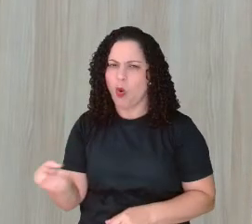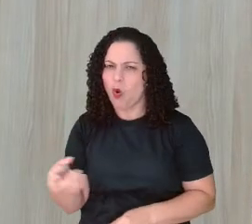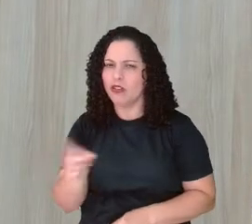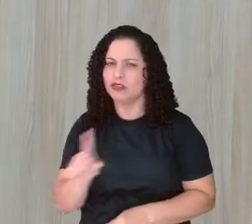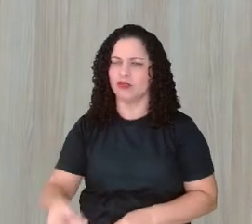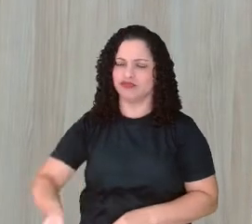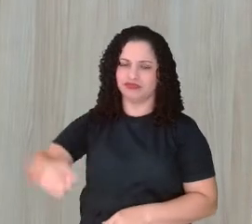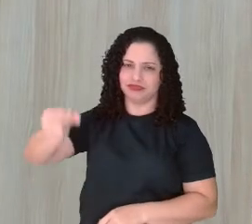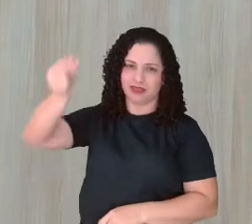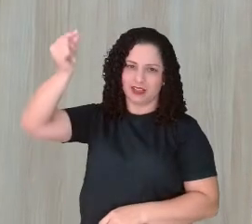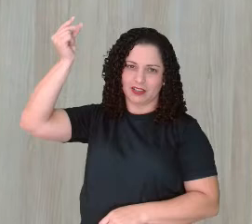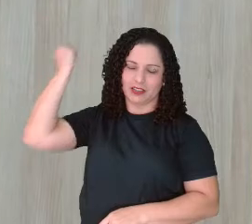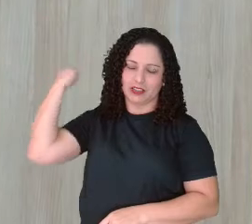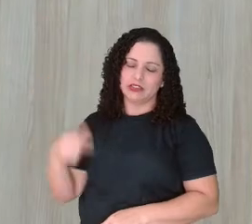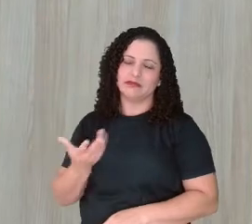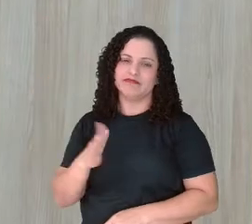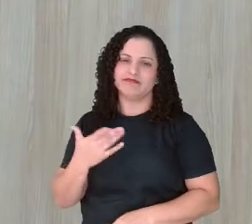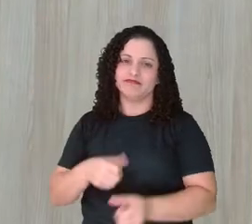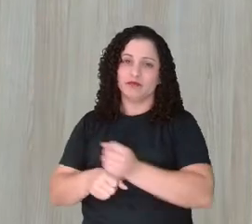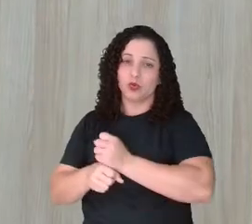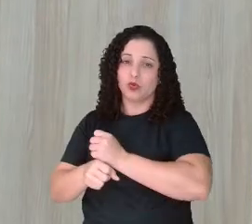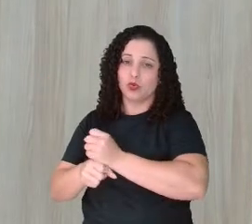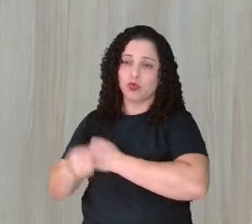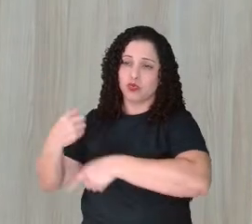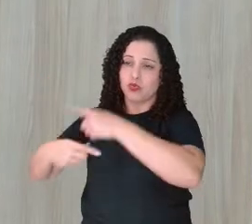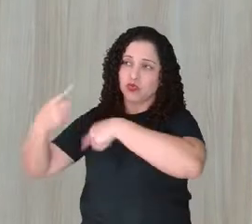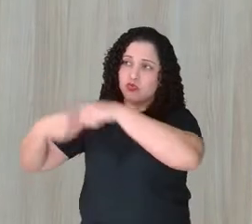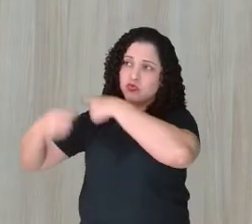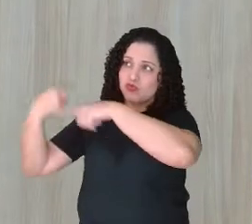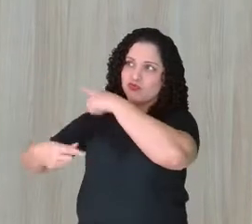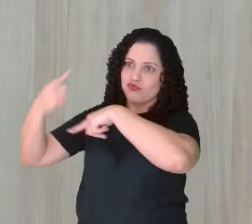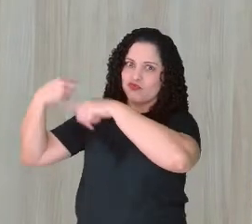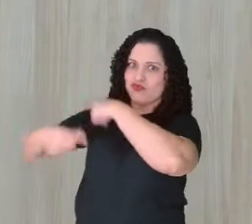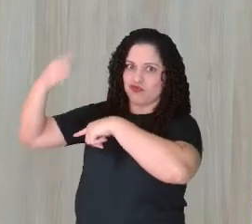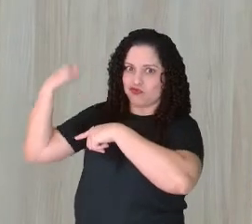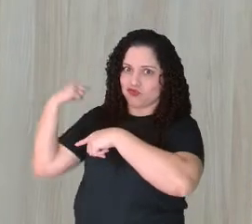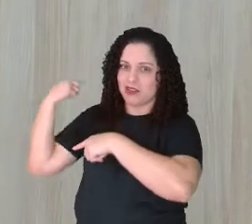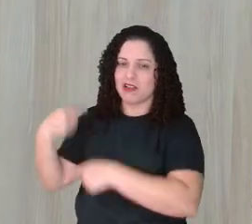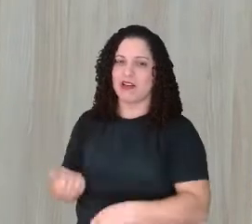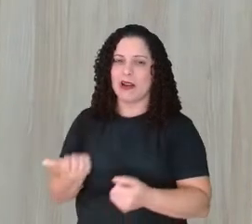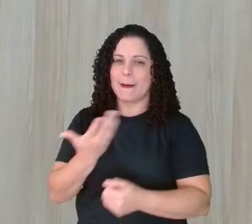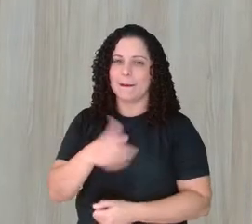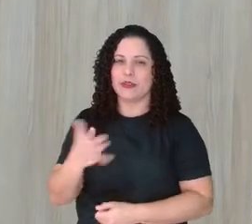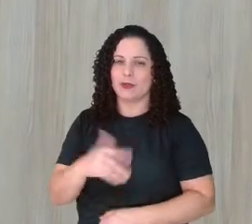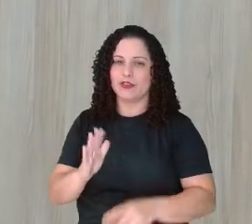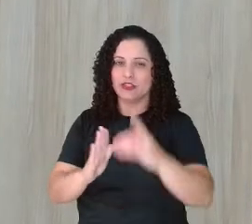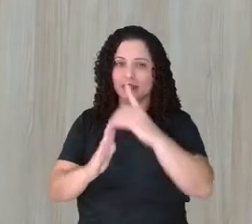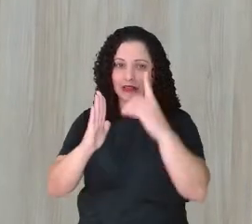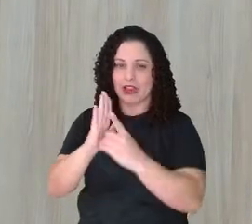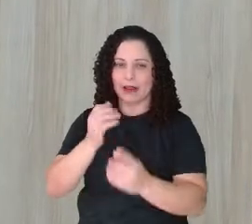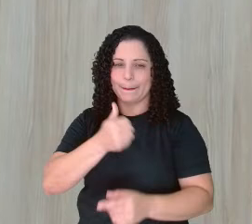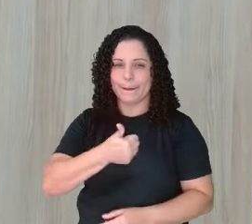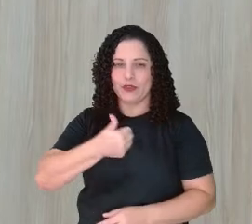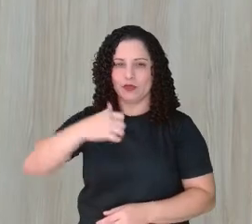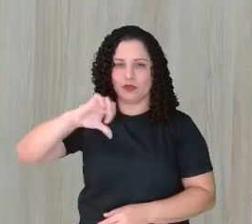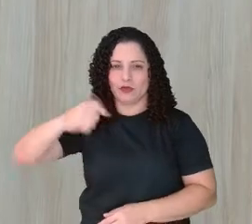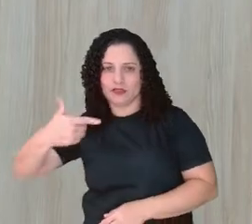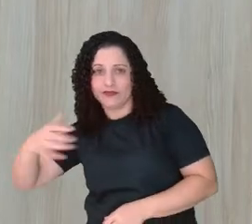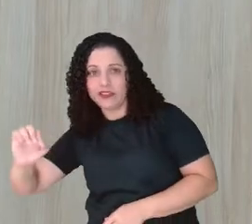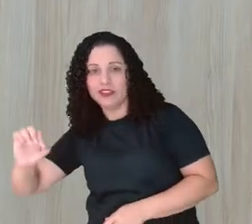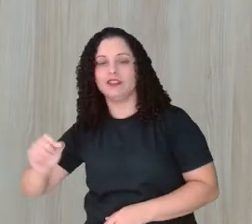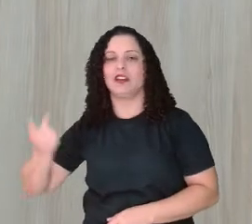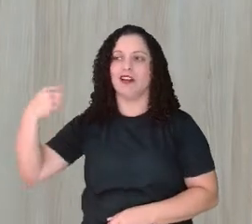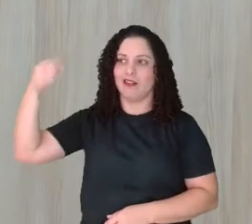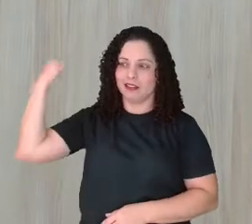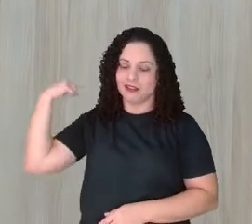tá? Lá na época de Bakhtin, um teórico lá na década de 20, a gente tinha já falando aí